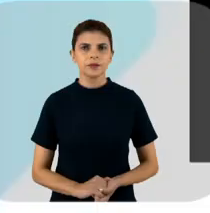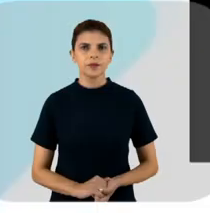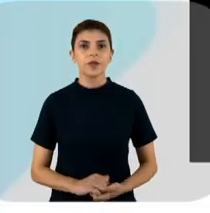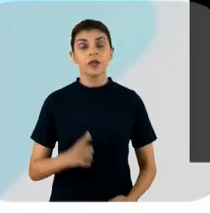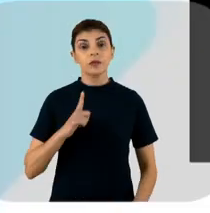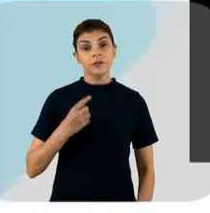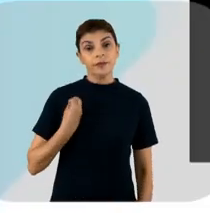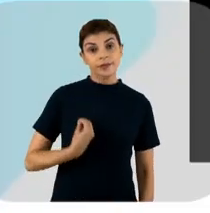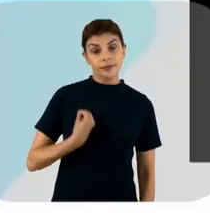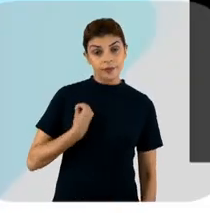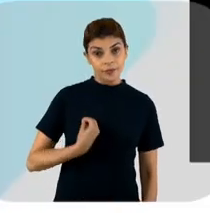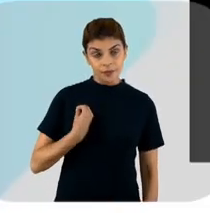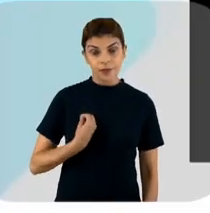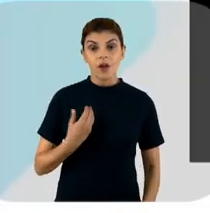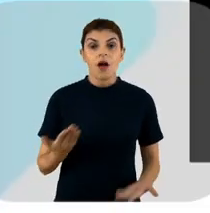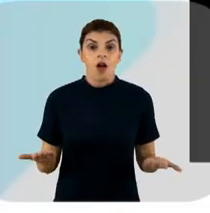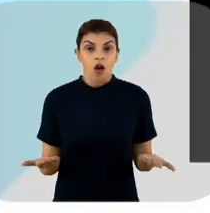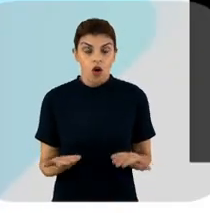Vocês se encontram aqui